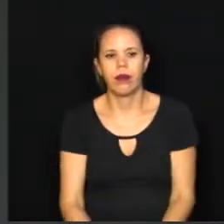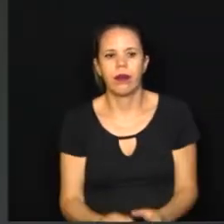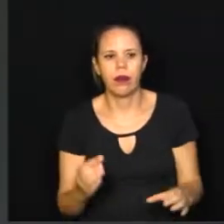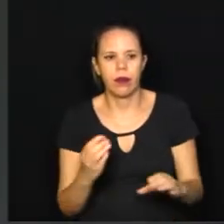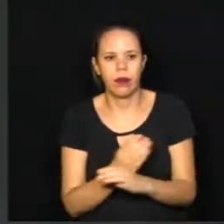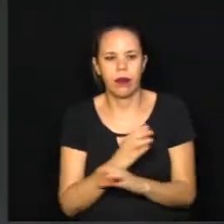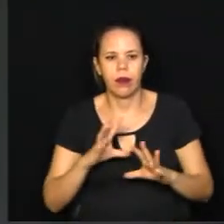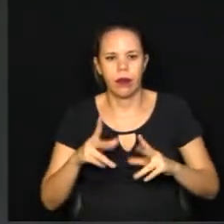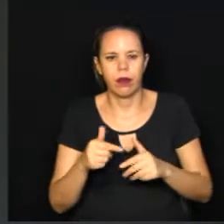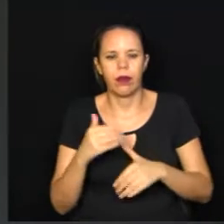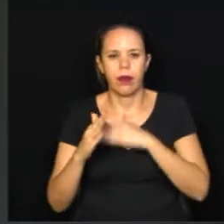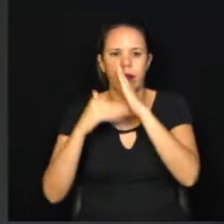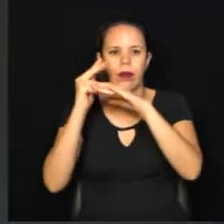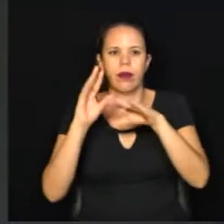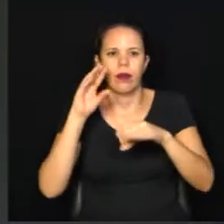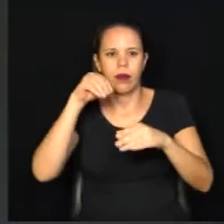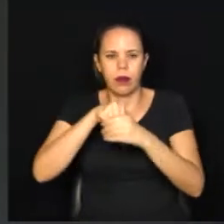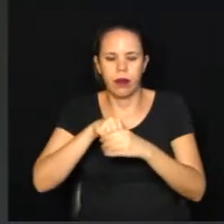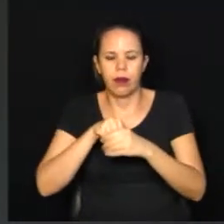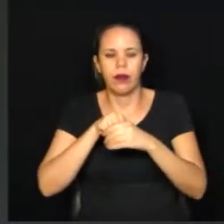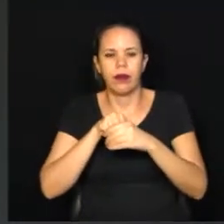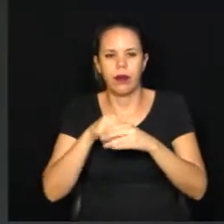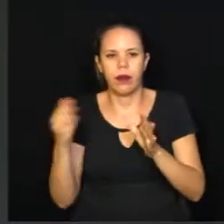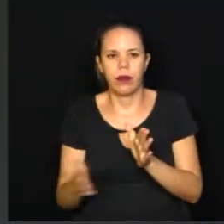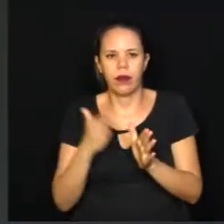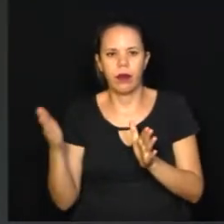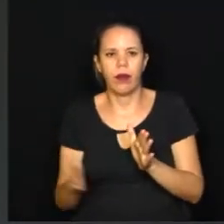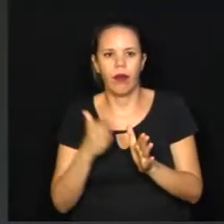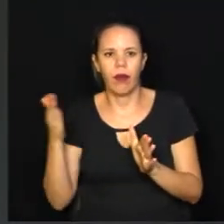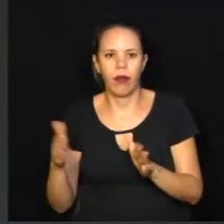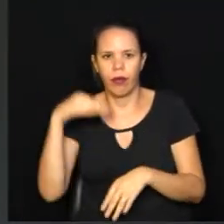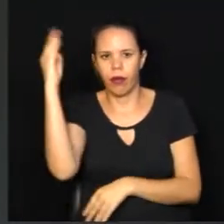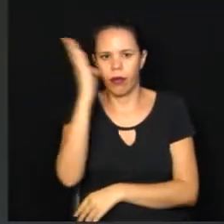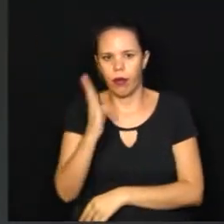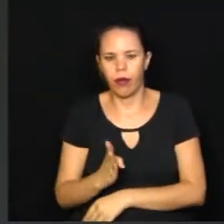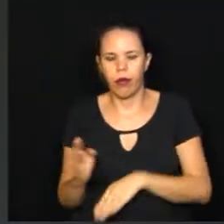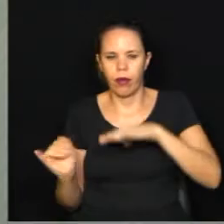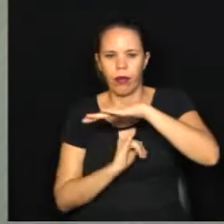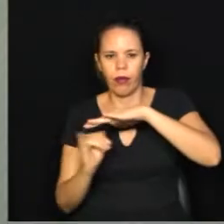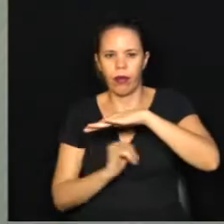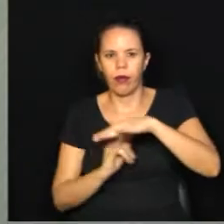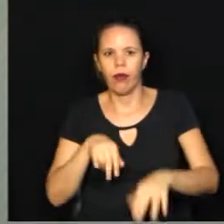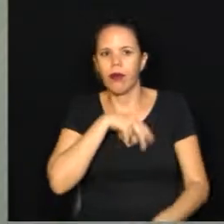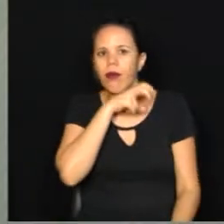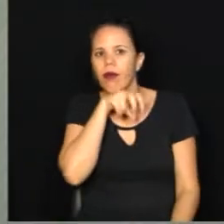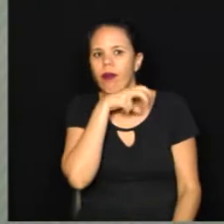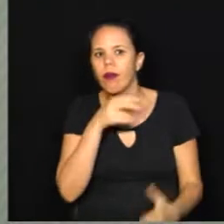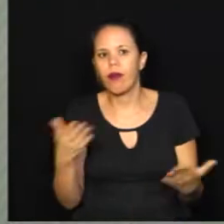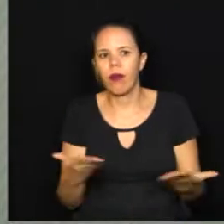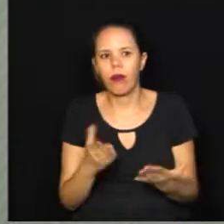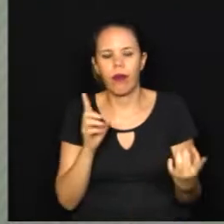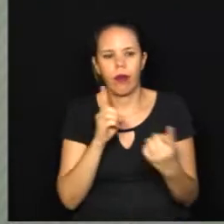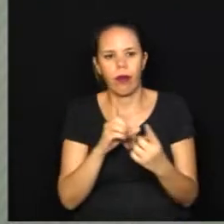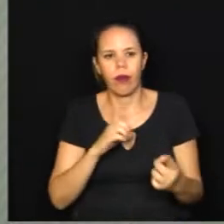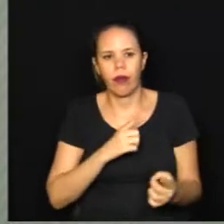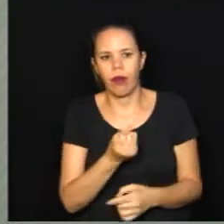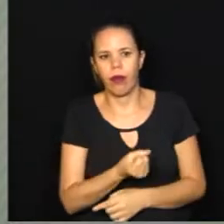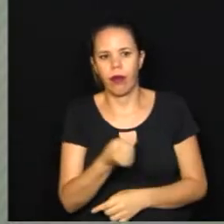Integralmente desenvolvida e produzida no Brasil pelo Instituto Butantan. Hoje nós já temos